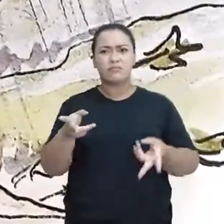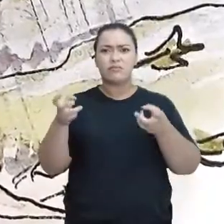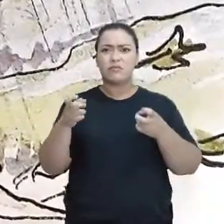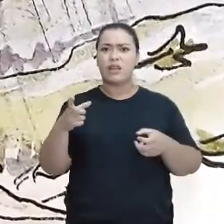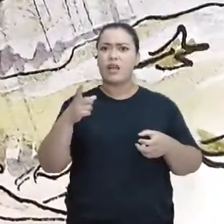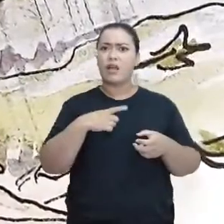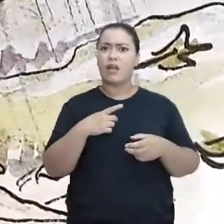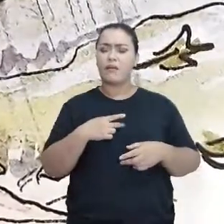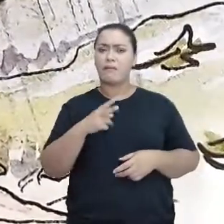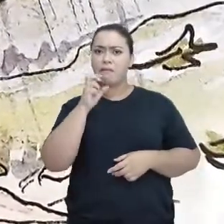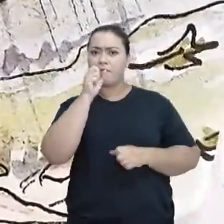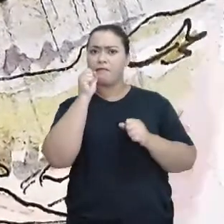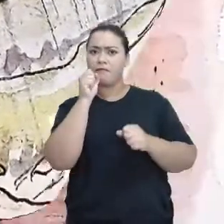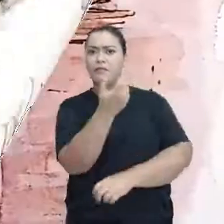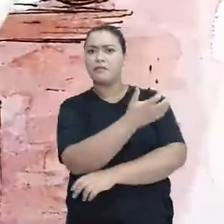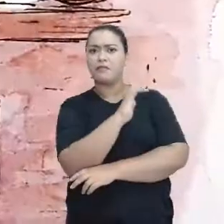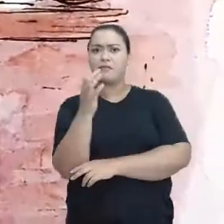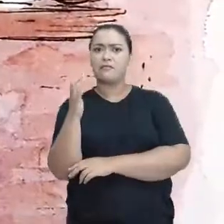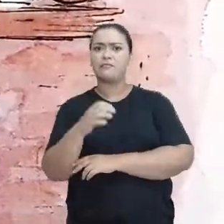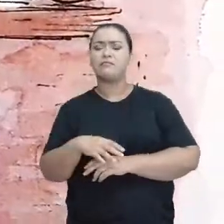da natureza.